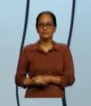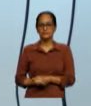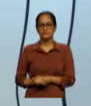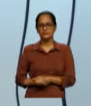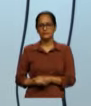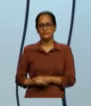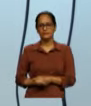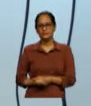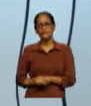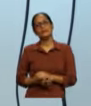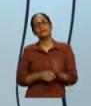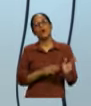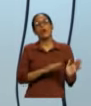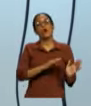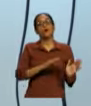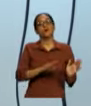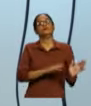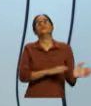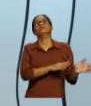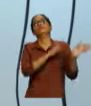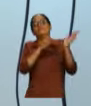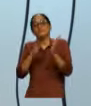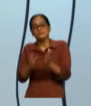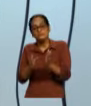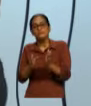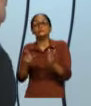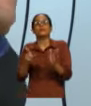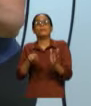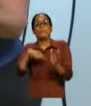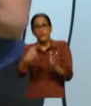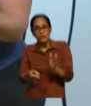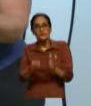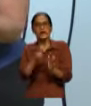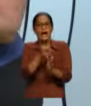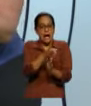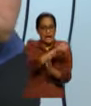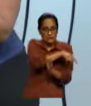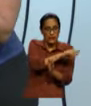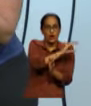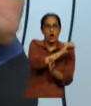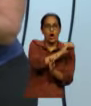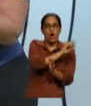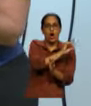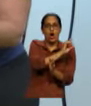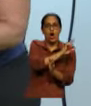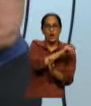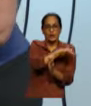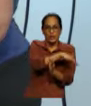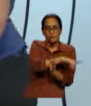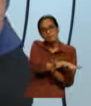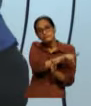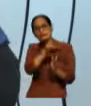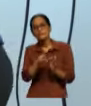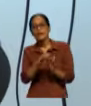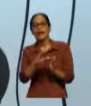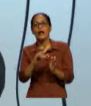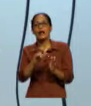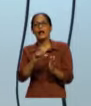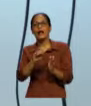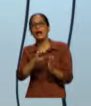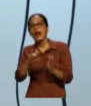eu chamo classe. Cada uma delas tem seu nome especial para isso. Então, como que funciona isso? Vamos